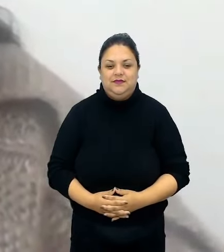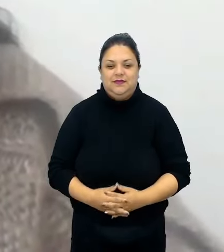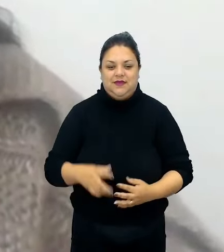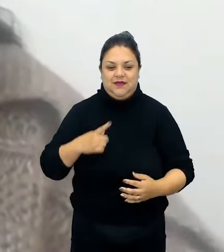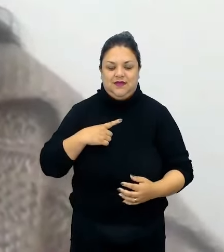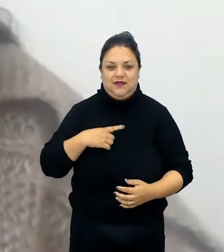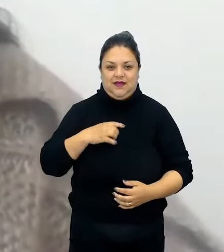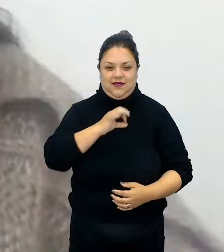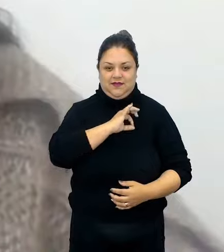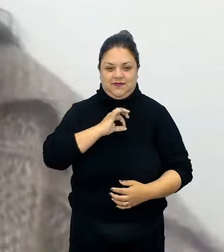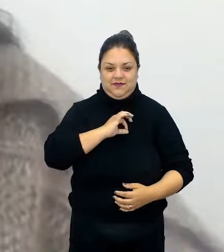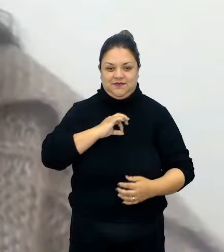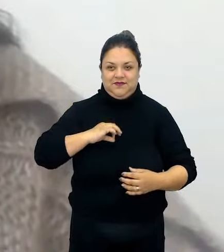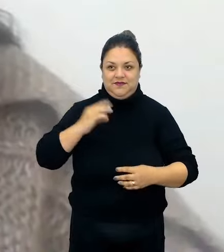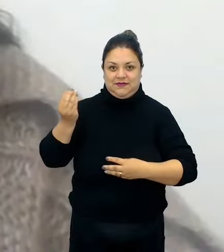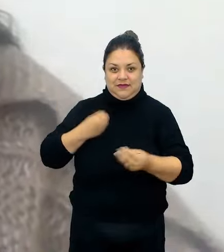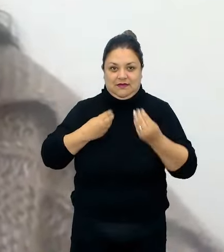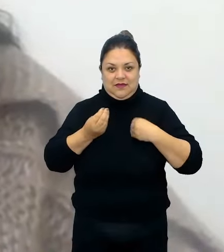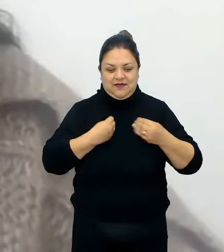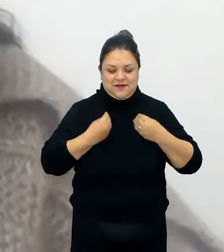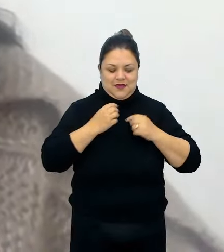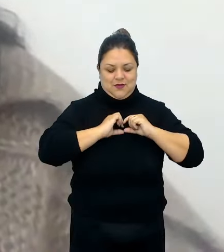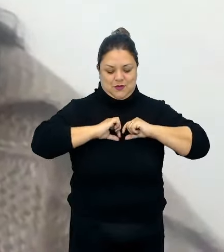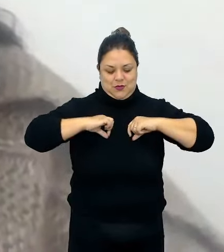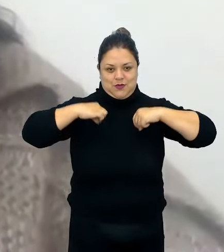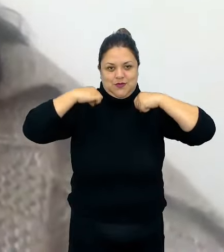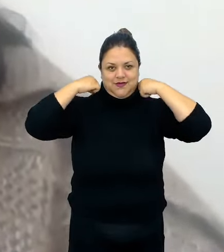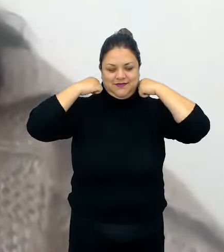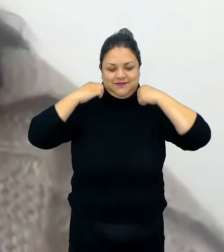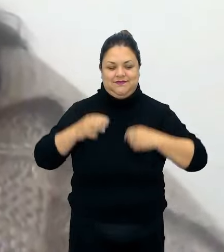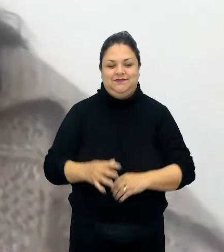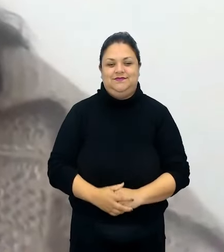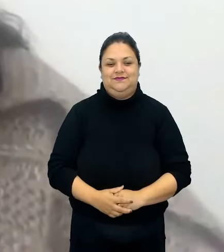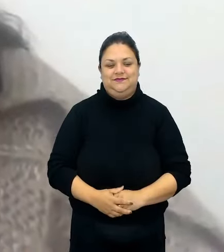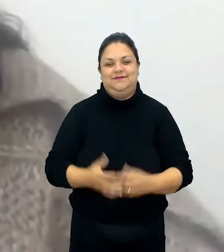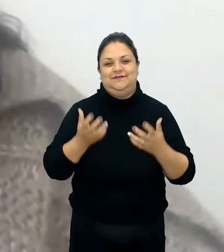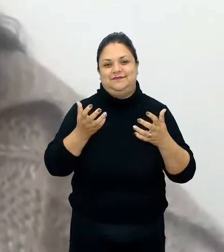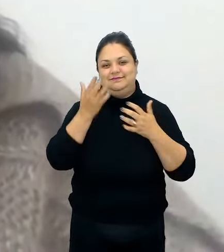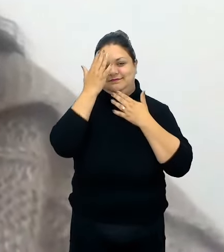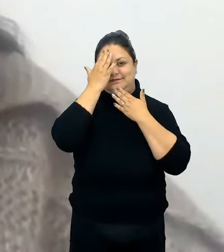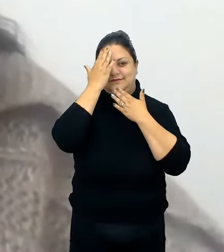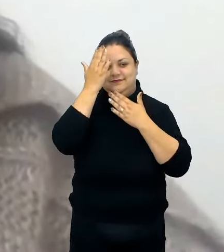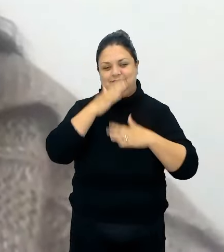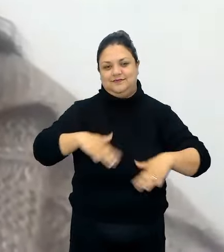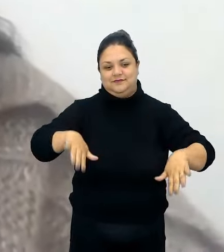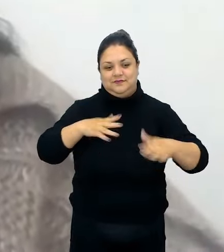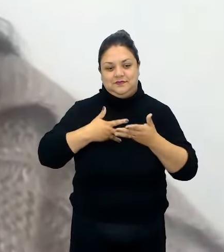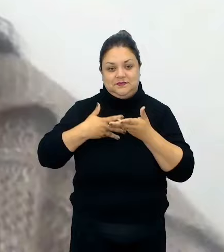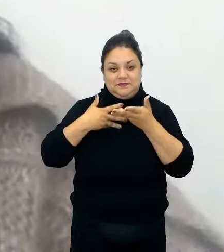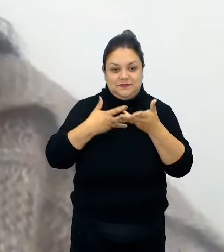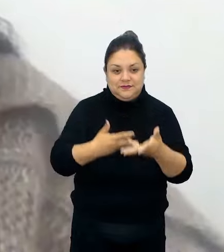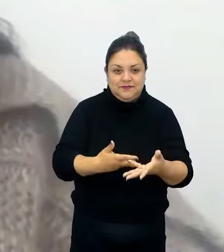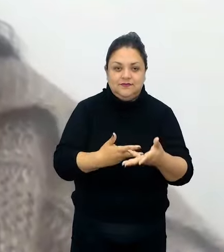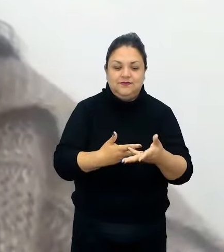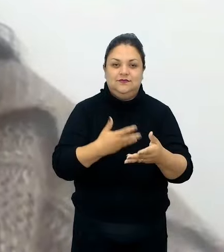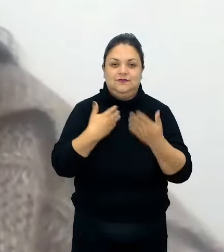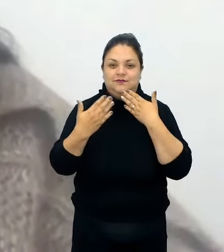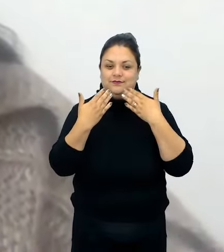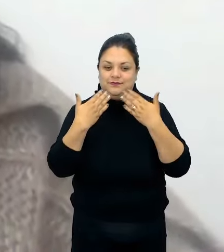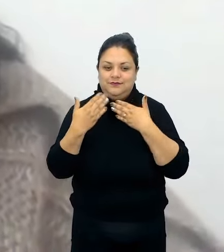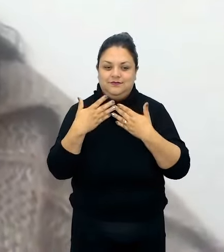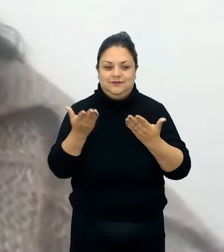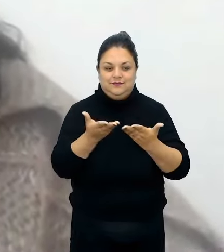berloque, né, que eu vou ganhando e vou colocando. Então, eu quero agradecer muito o convite, né, para falar com